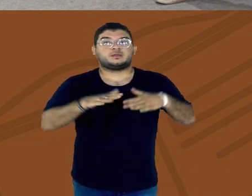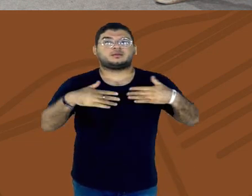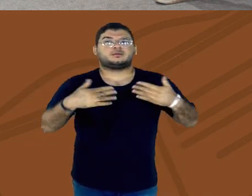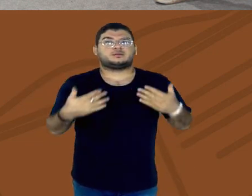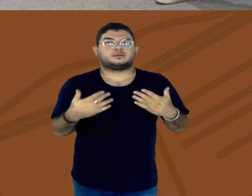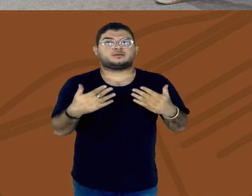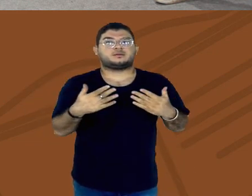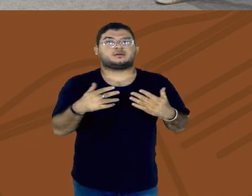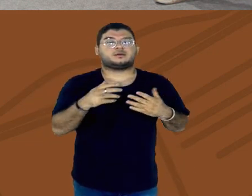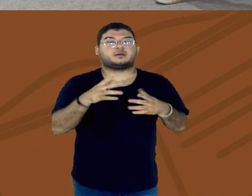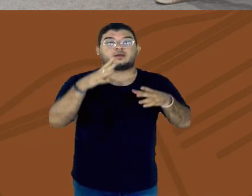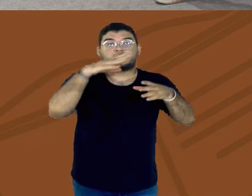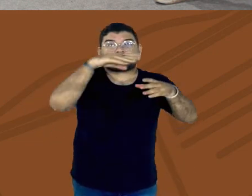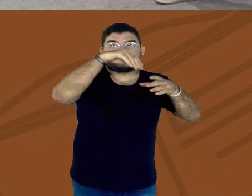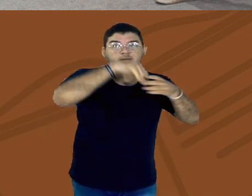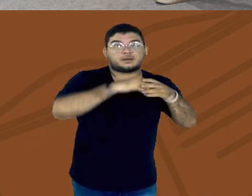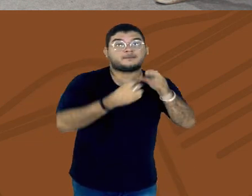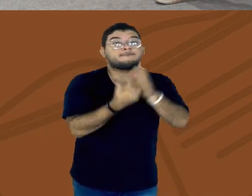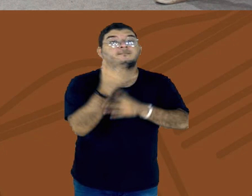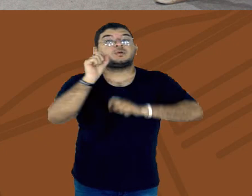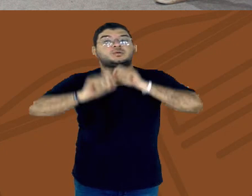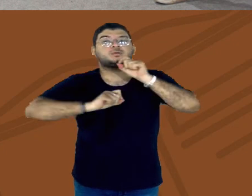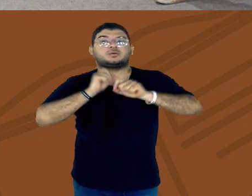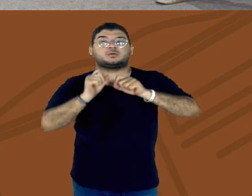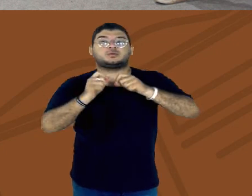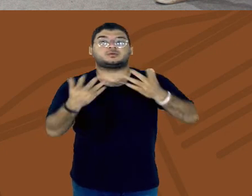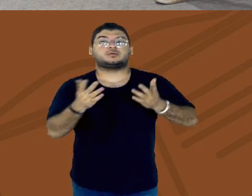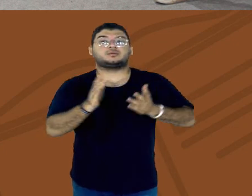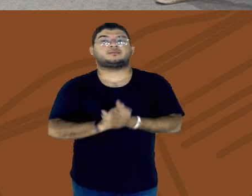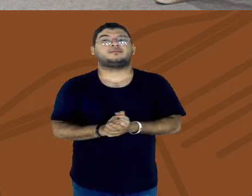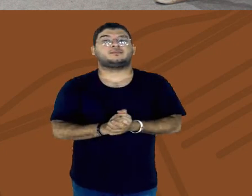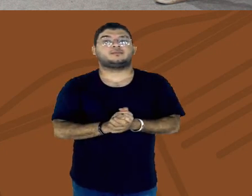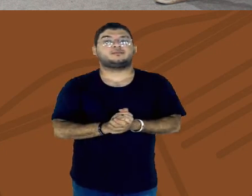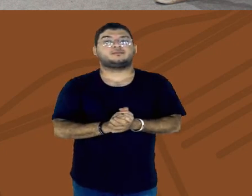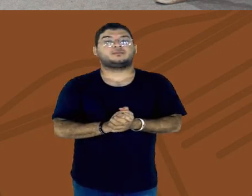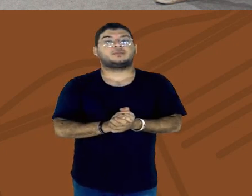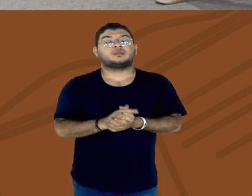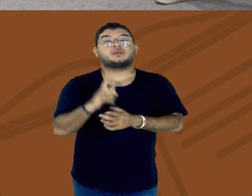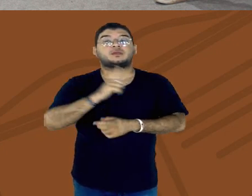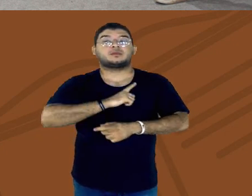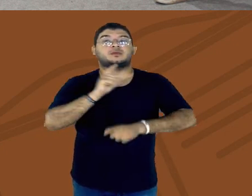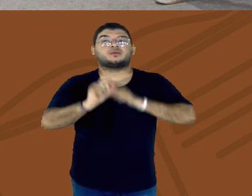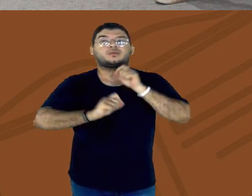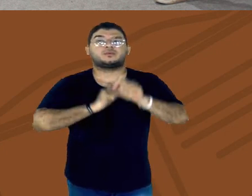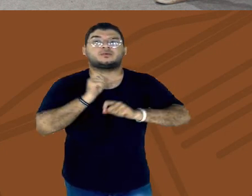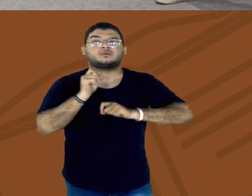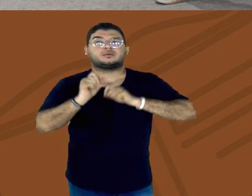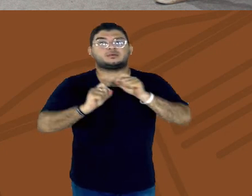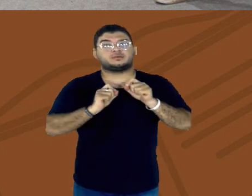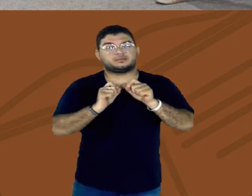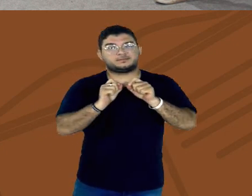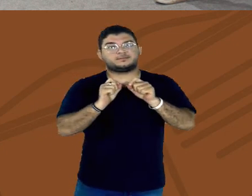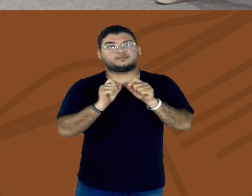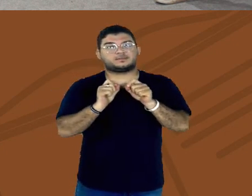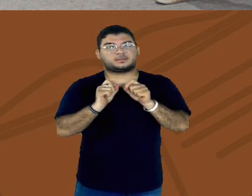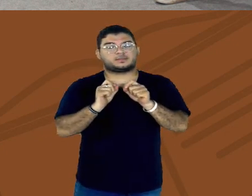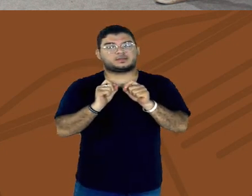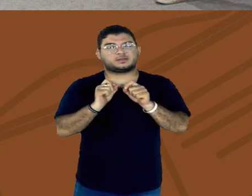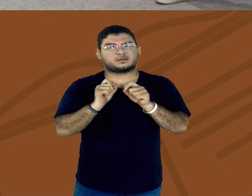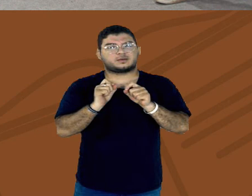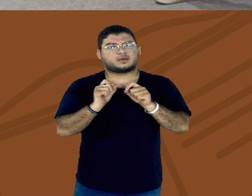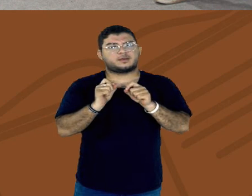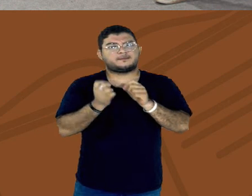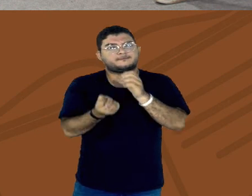enquanto a porção endócrina produz o quê? Então, já vou adiantar para vocês que a porção endócrina do pâncreas é justamente